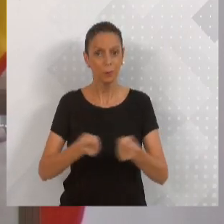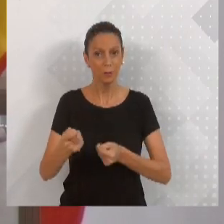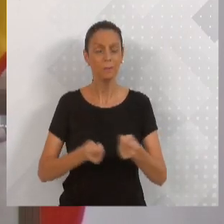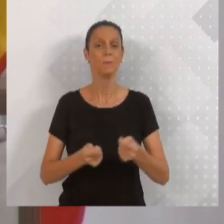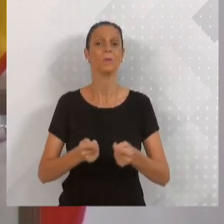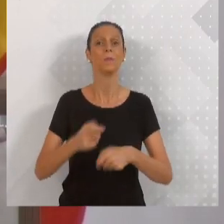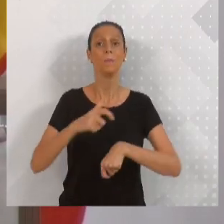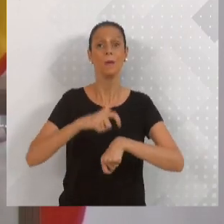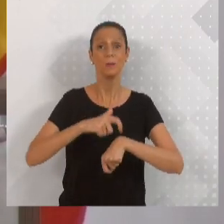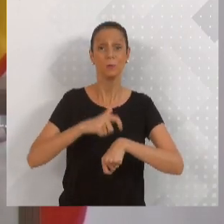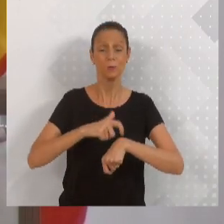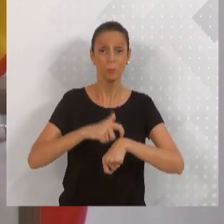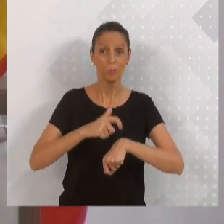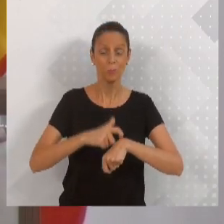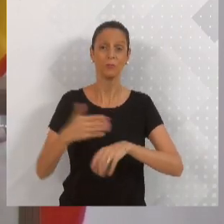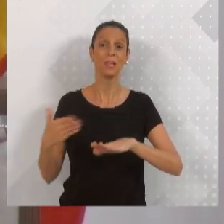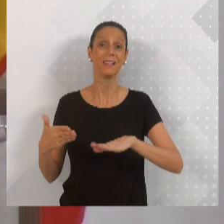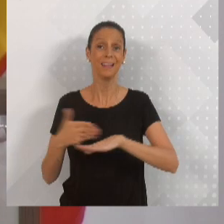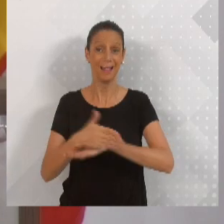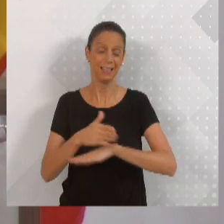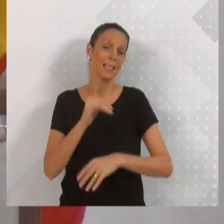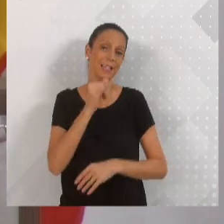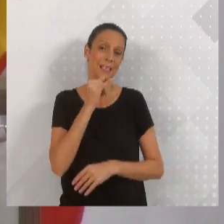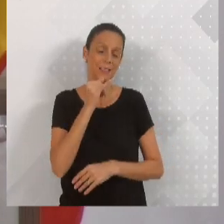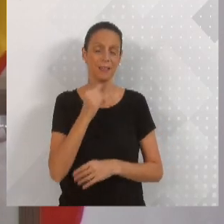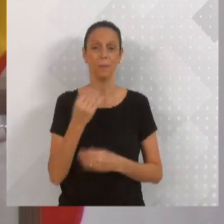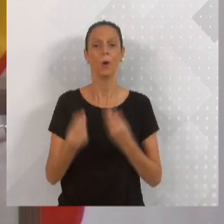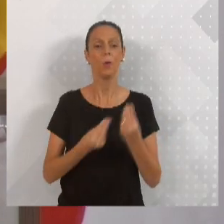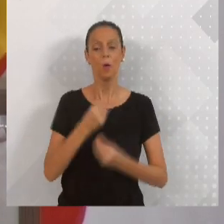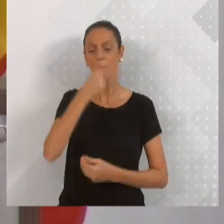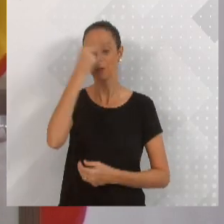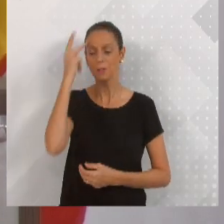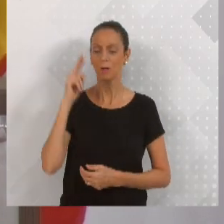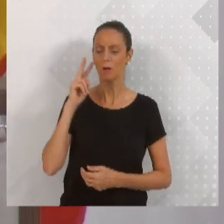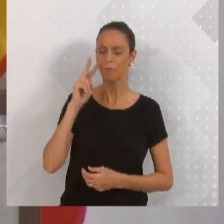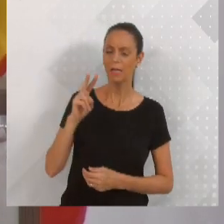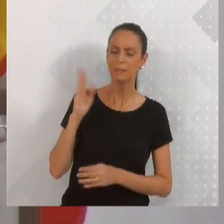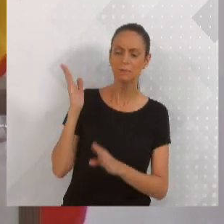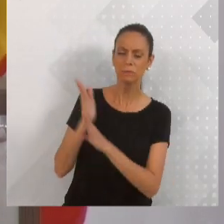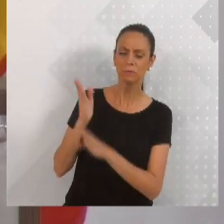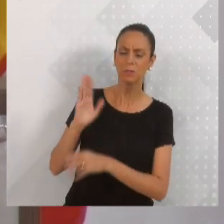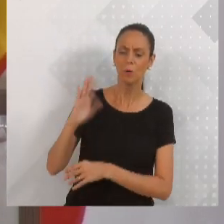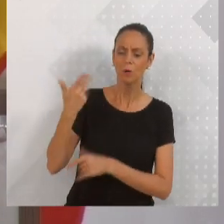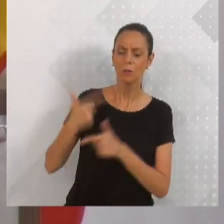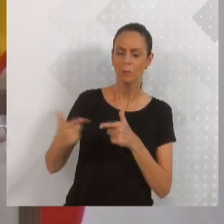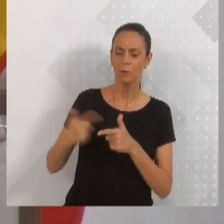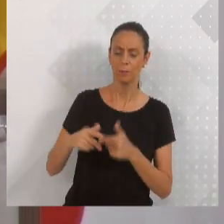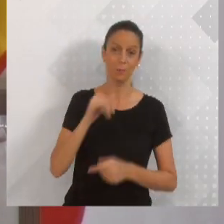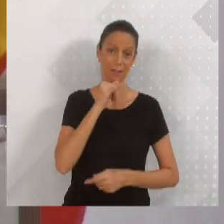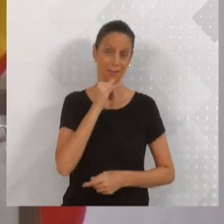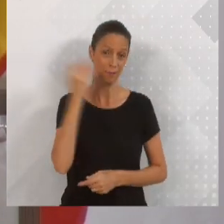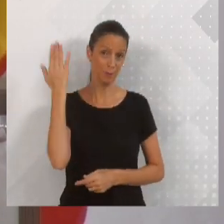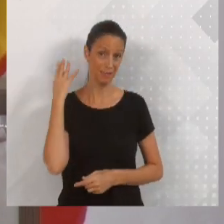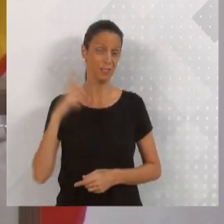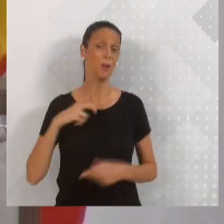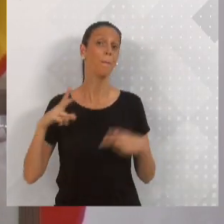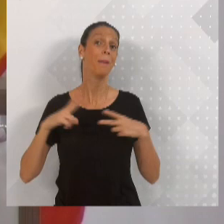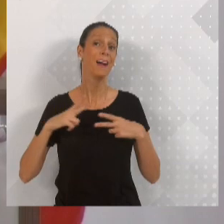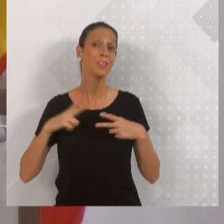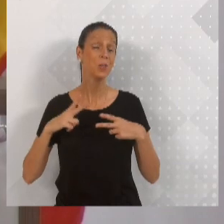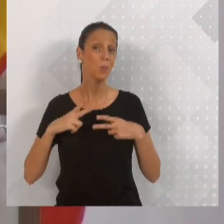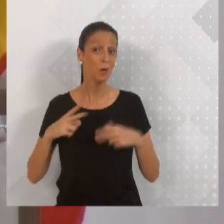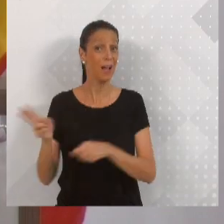horários de pico E então como identificar a ocorrência porque o que que acontecia antes né Antes nós tínhamos a vigilância privada nos